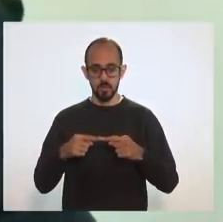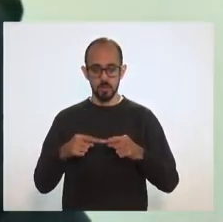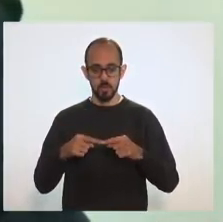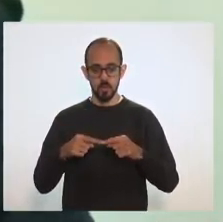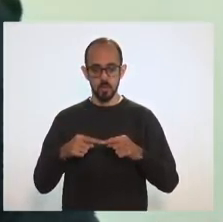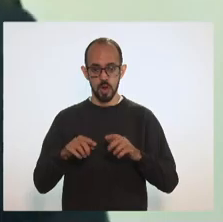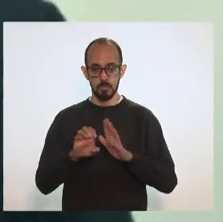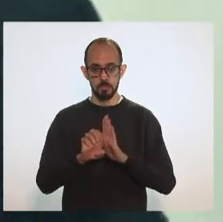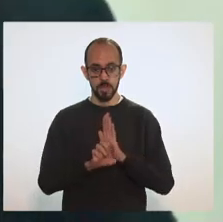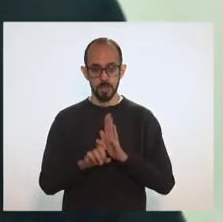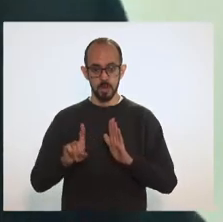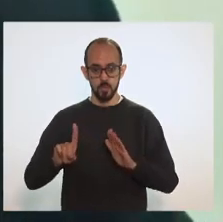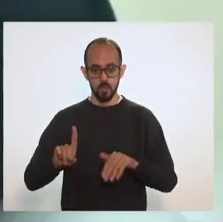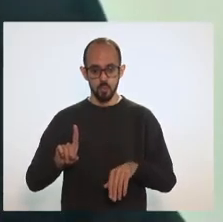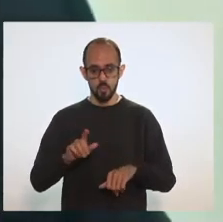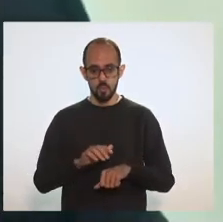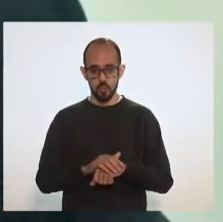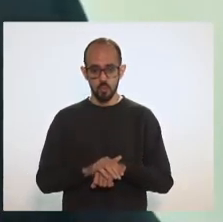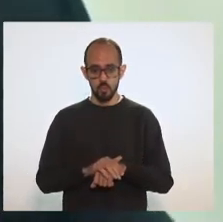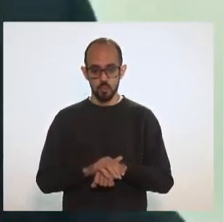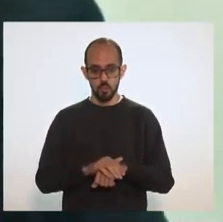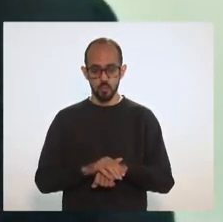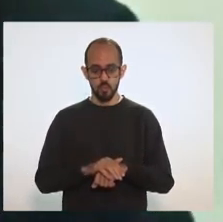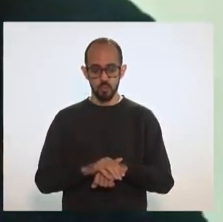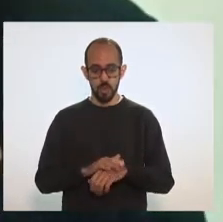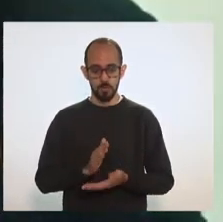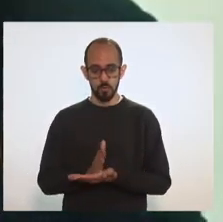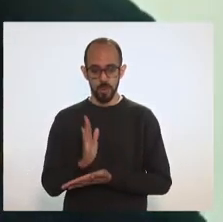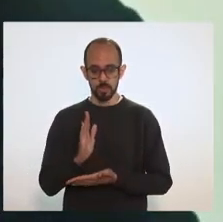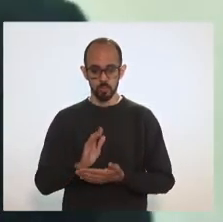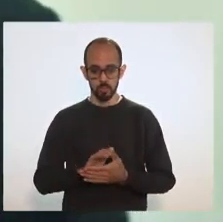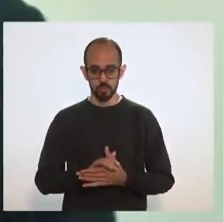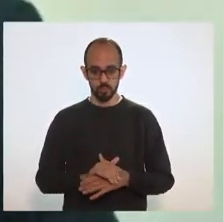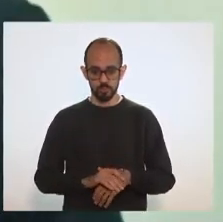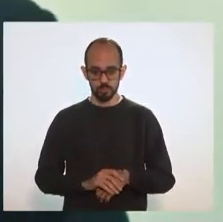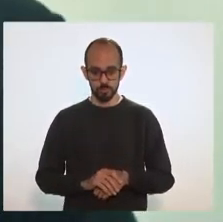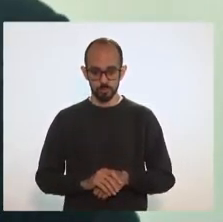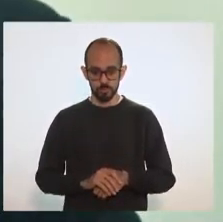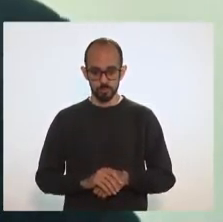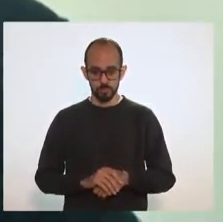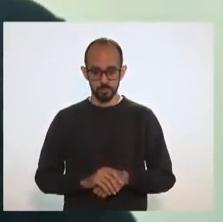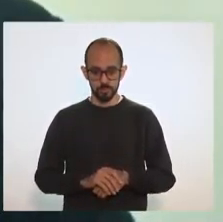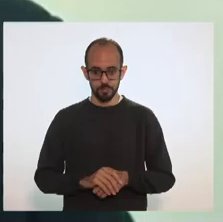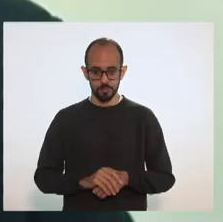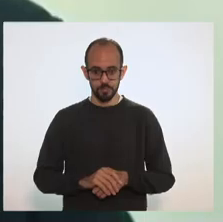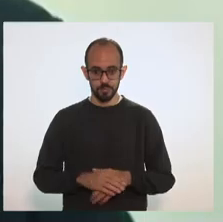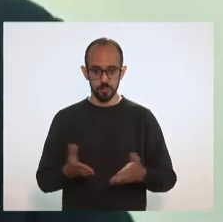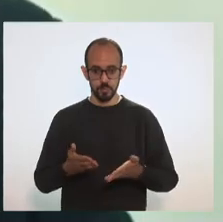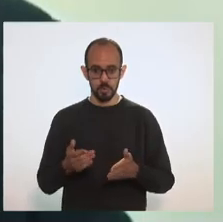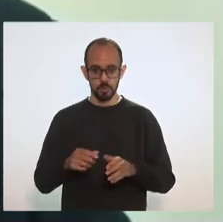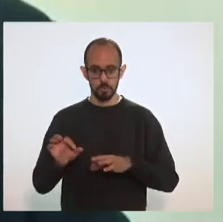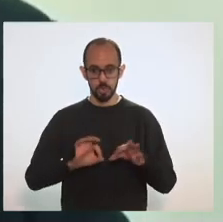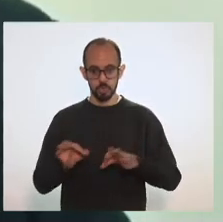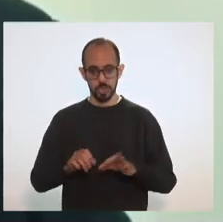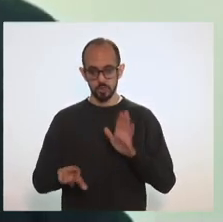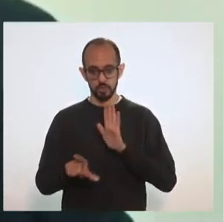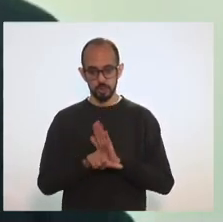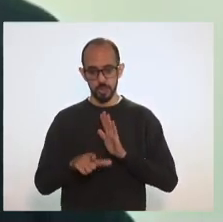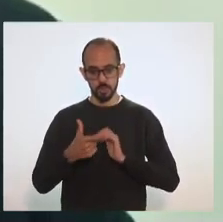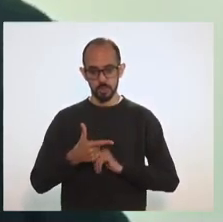o pedido do senhor. Então, em discussão, em votação, parecer original,